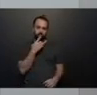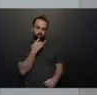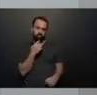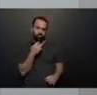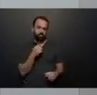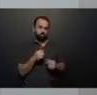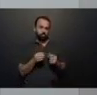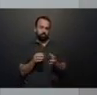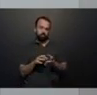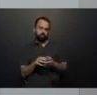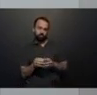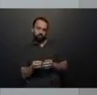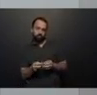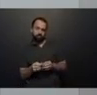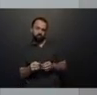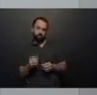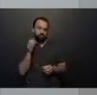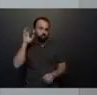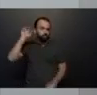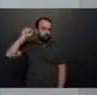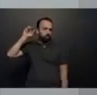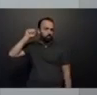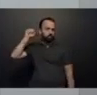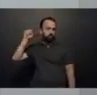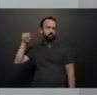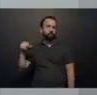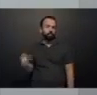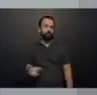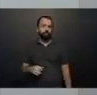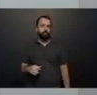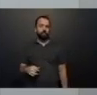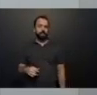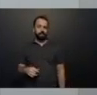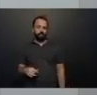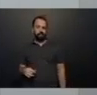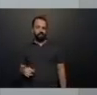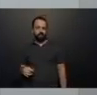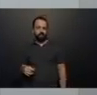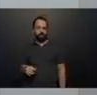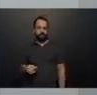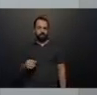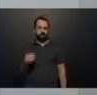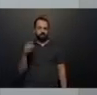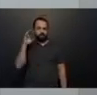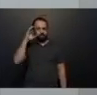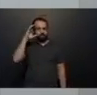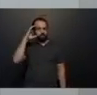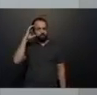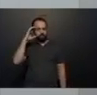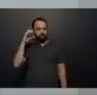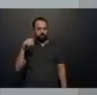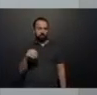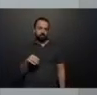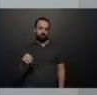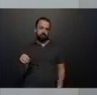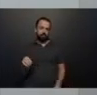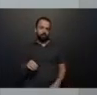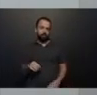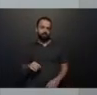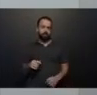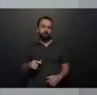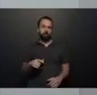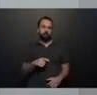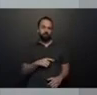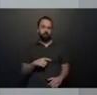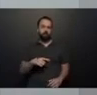boca, comparando, escutando barulhos. A nossa curiosidade sobre as coisas sempre